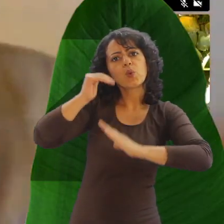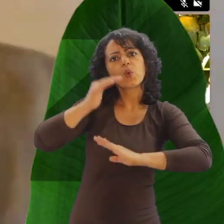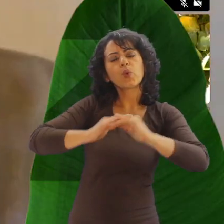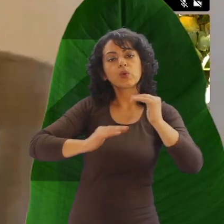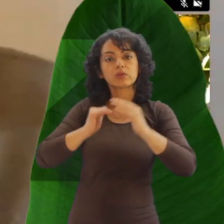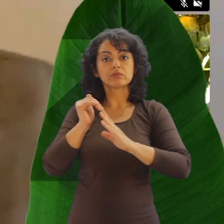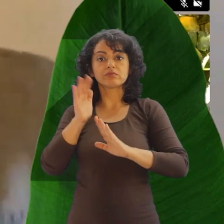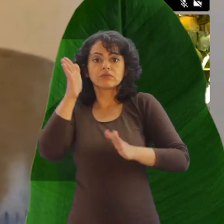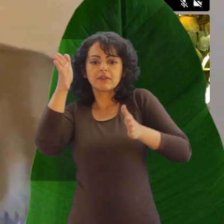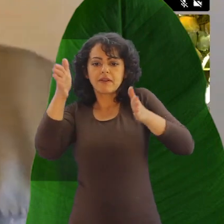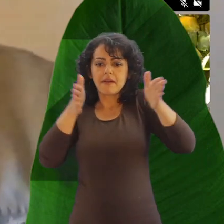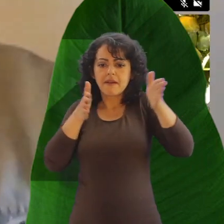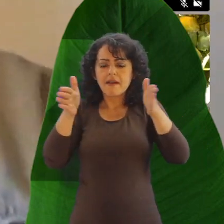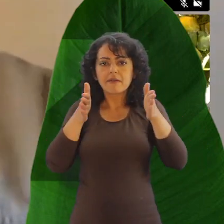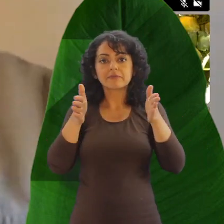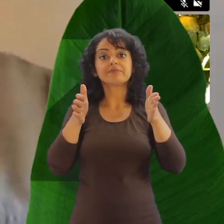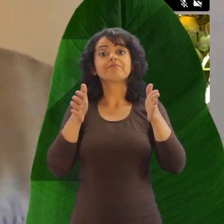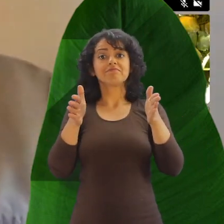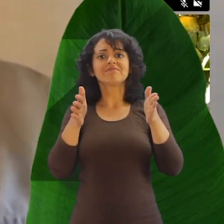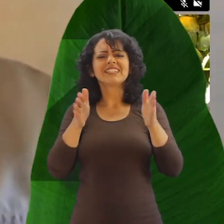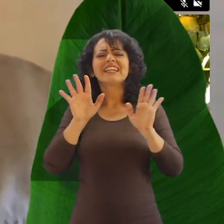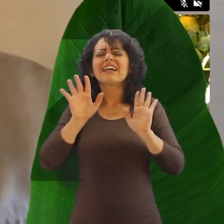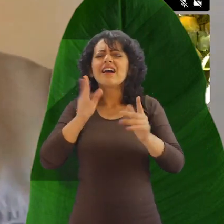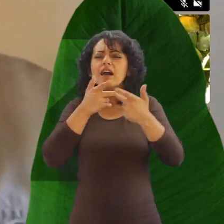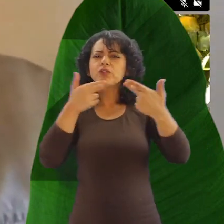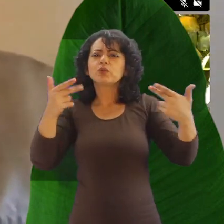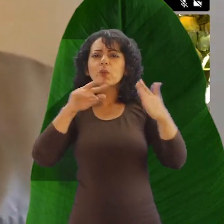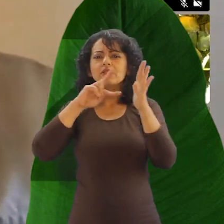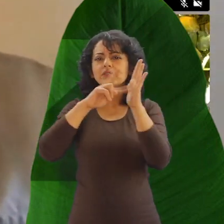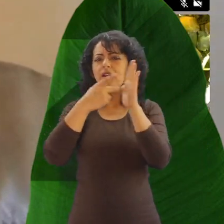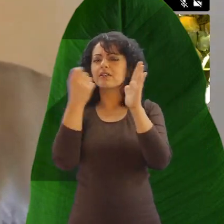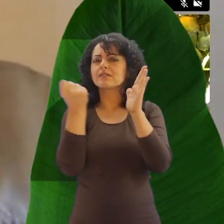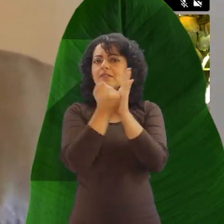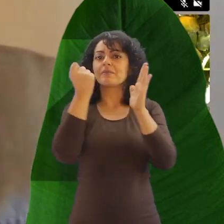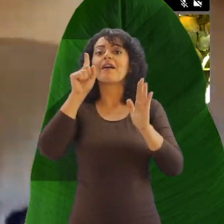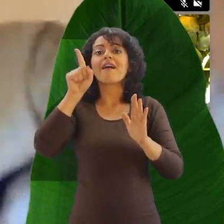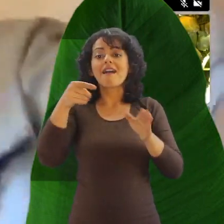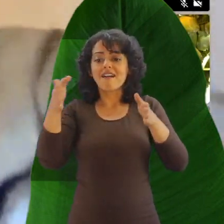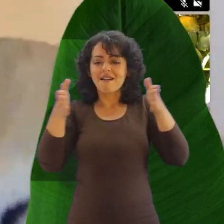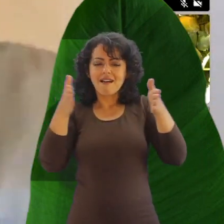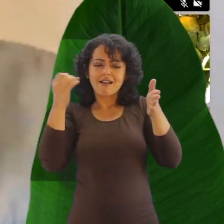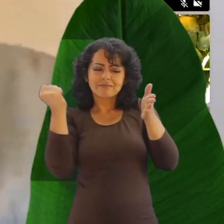construções dos sentidos, elas são épicas porque elas são